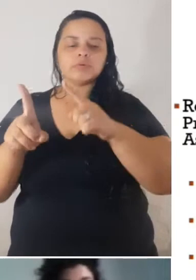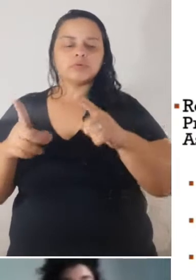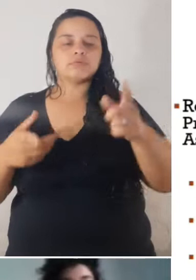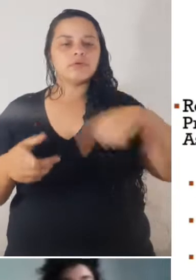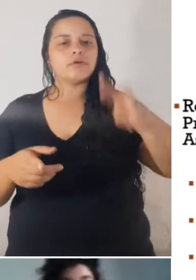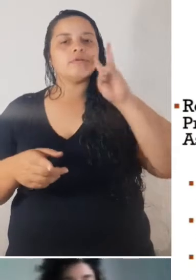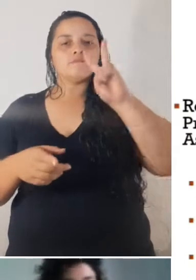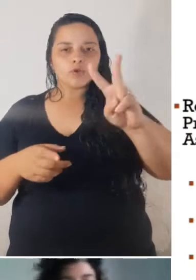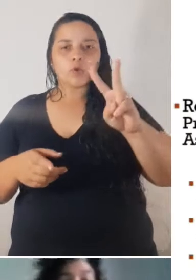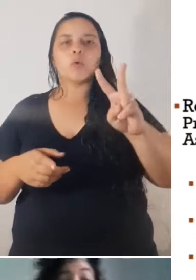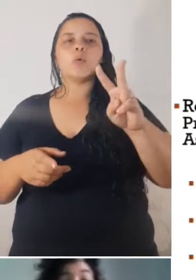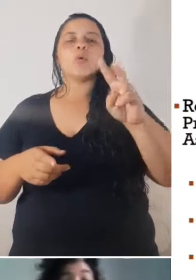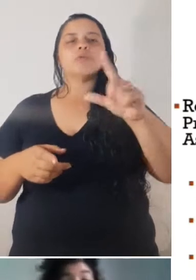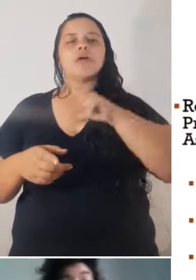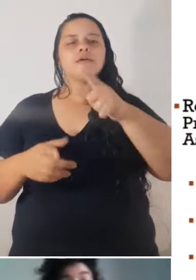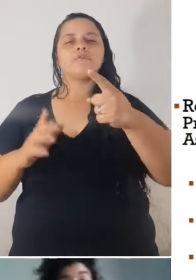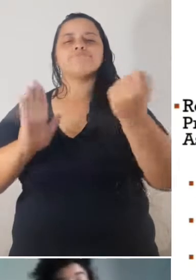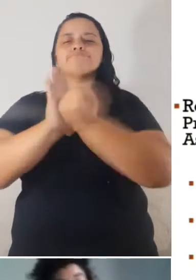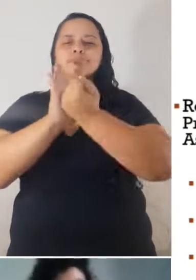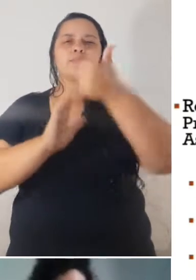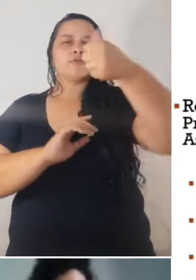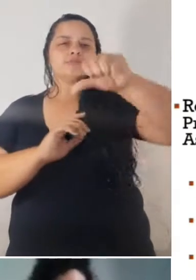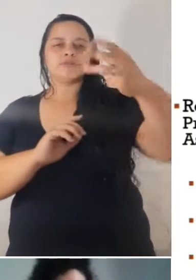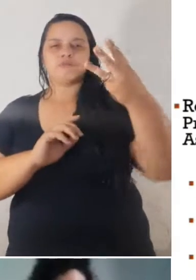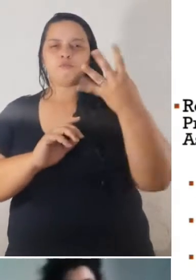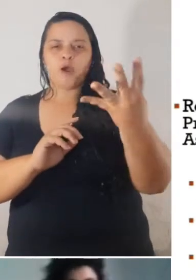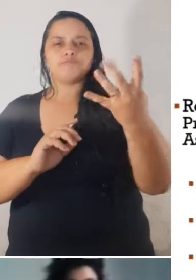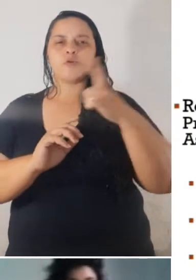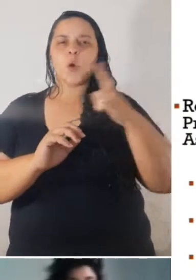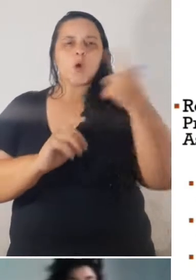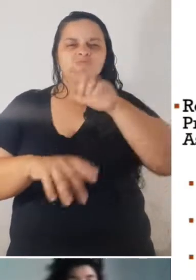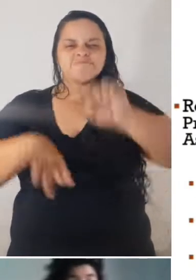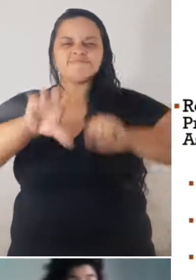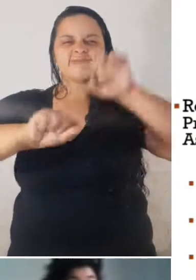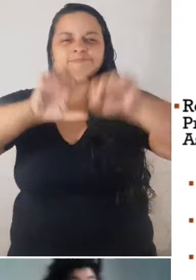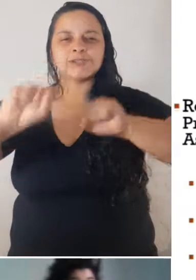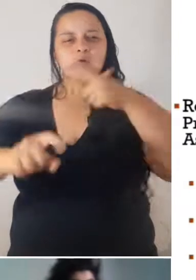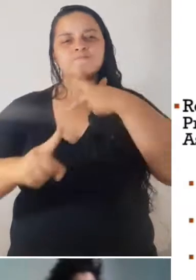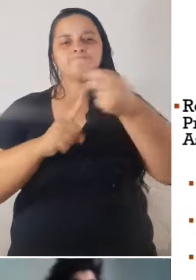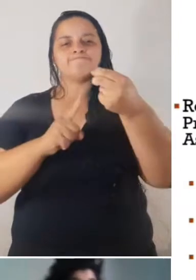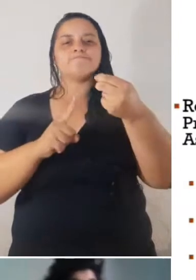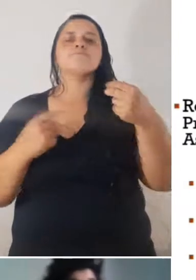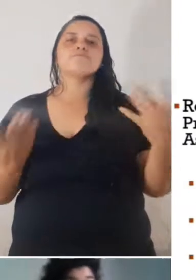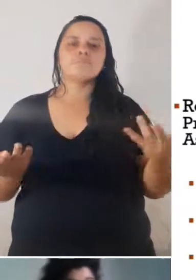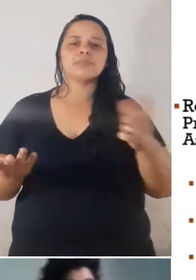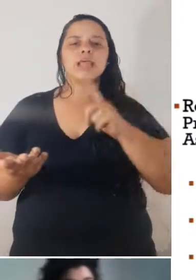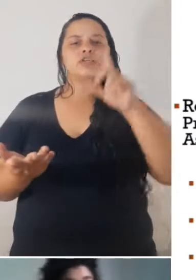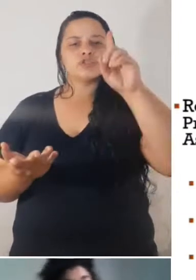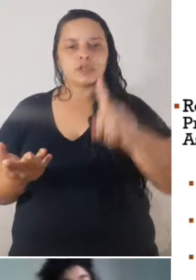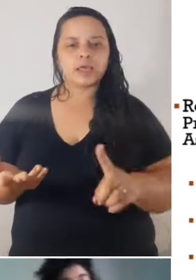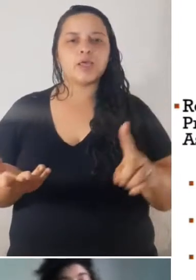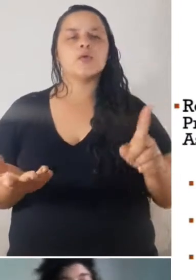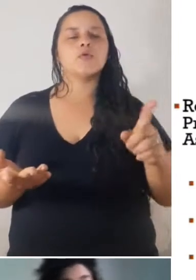marcaram a Constituição de 1934. Acontece que estes importantes direitos